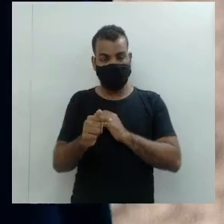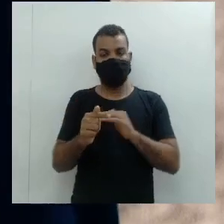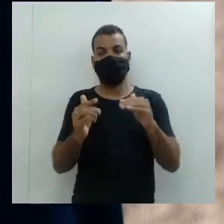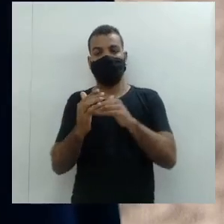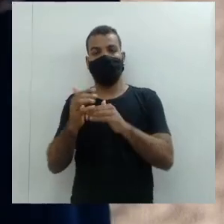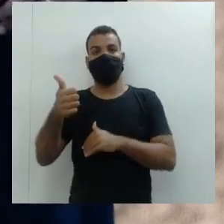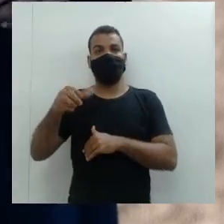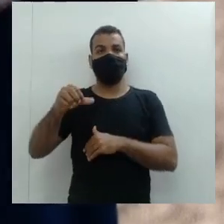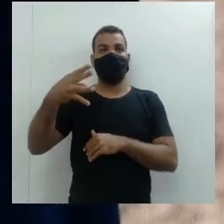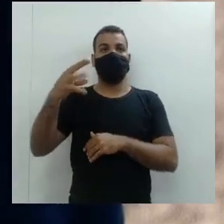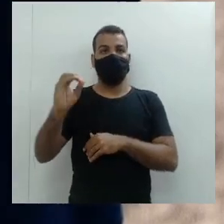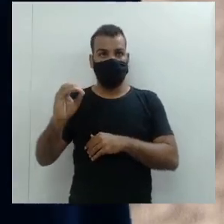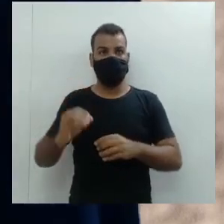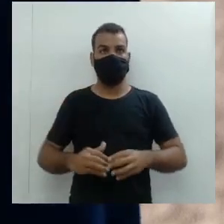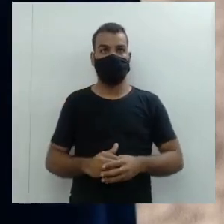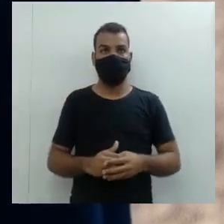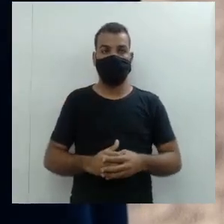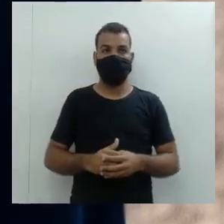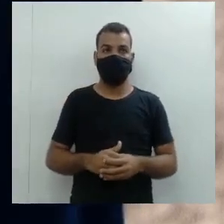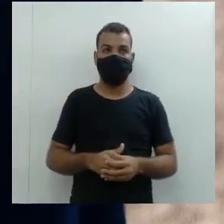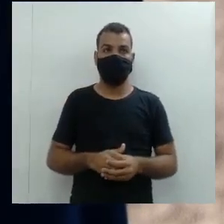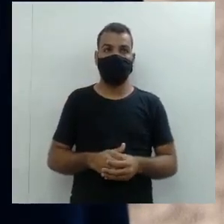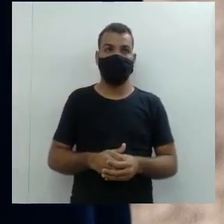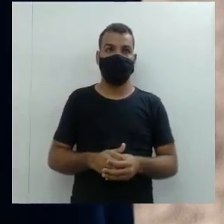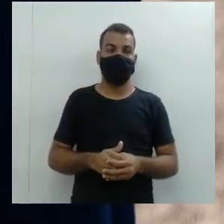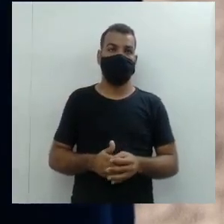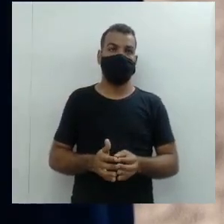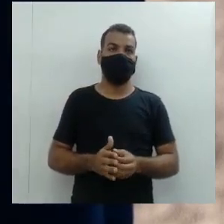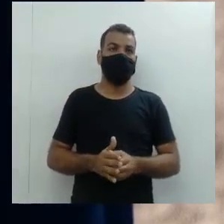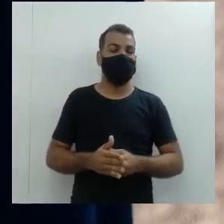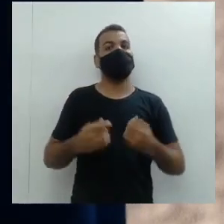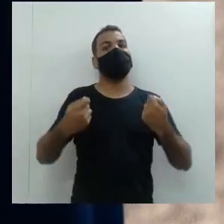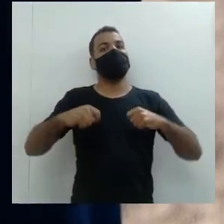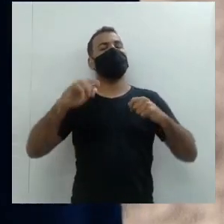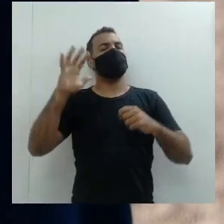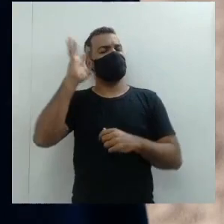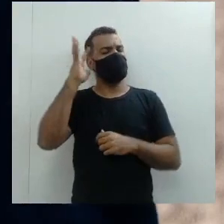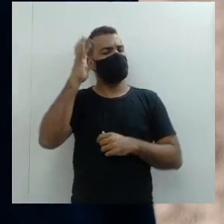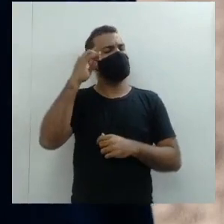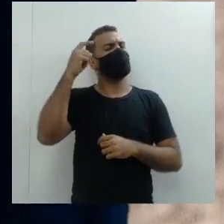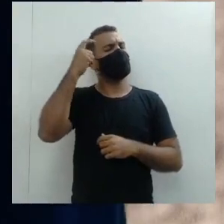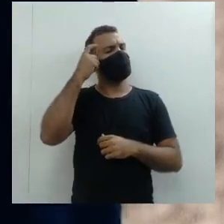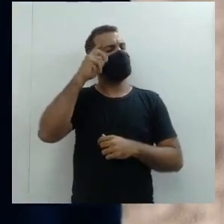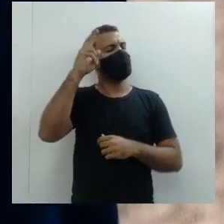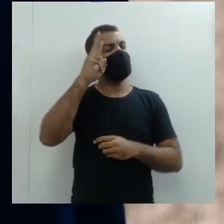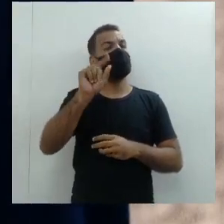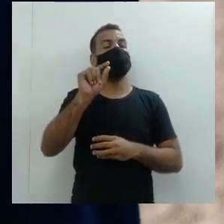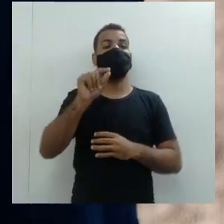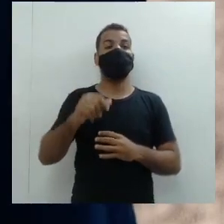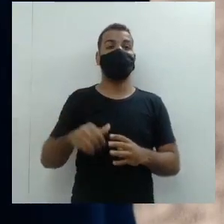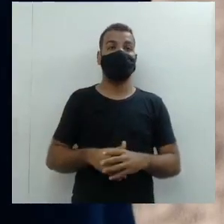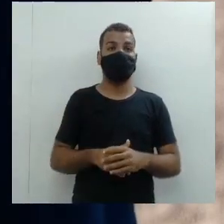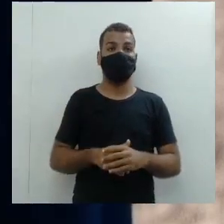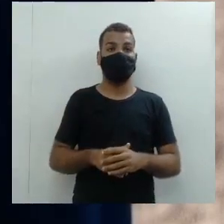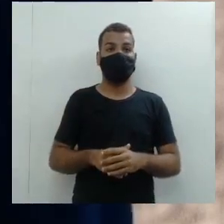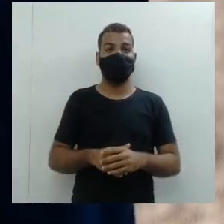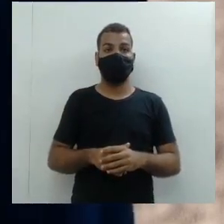1940. E um detalhe importante, que a gente precisa pensar, lembrar o nosso tanto é o seguinte, Nesse período